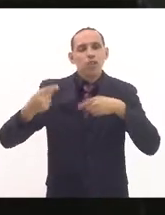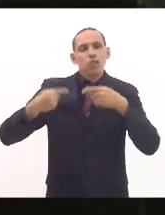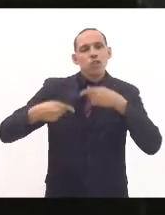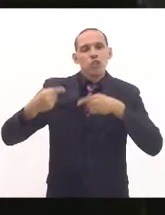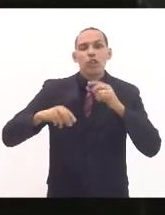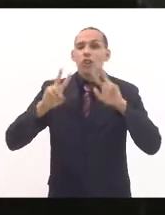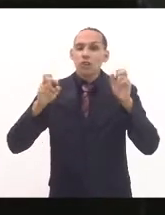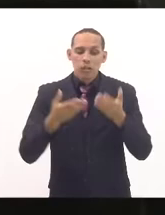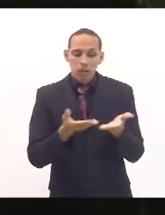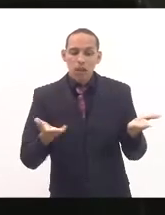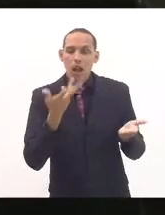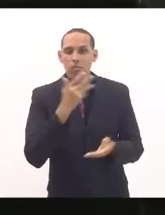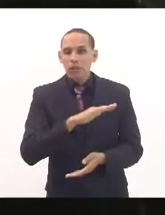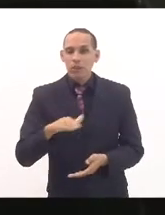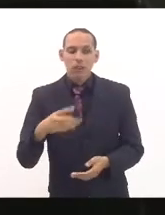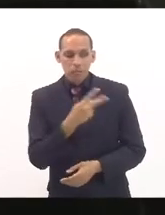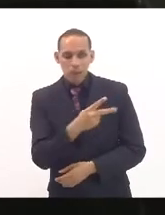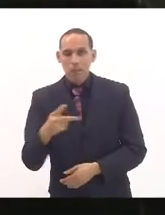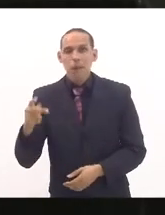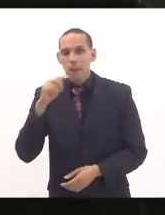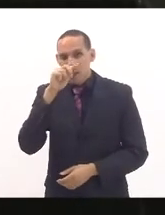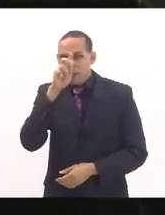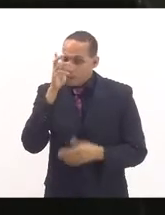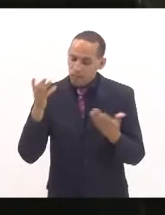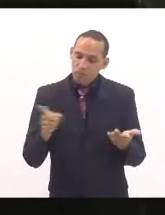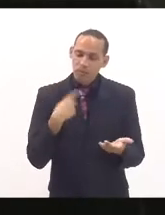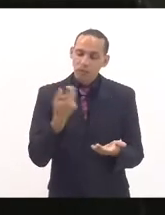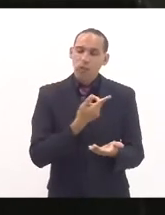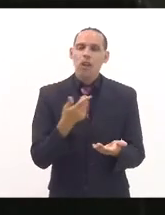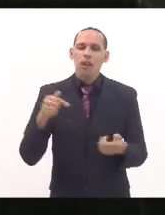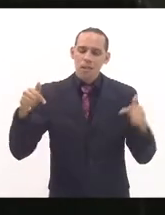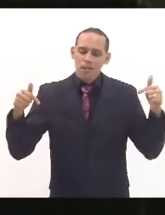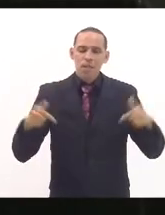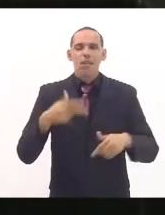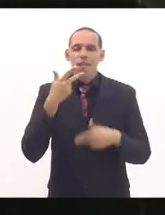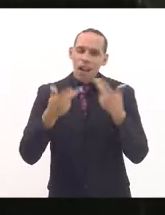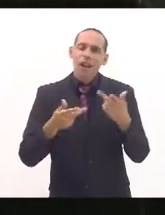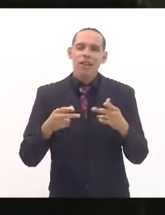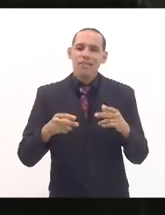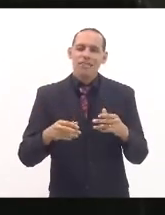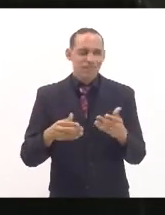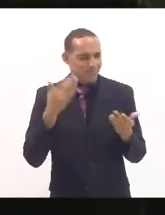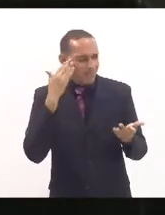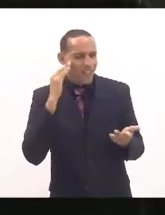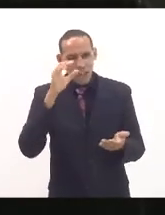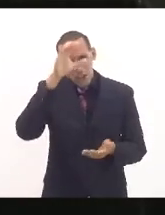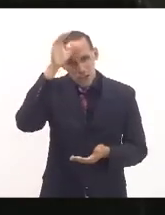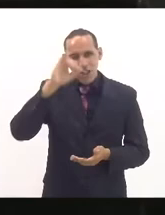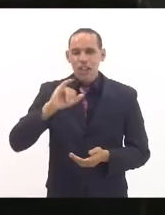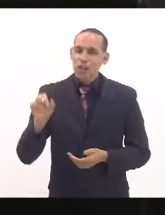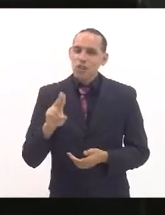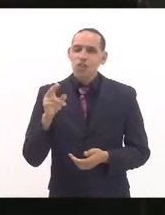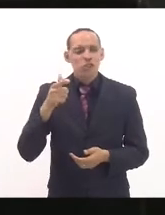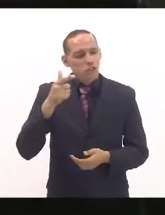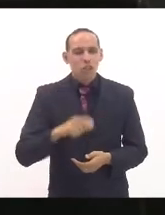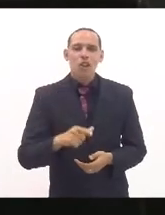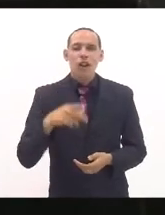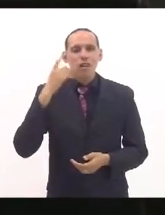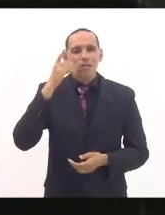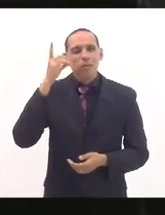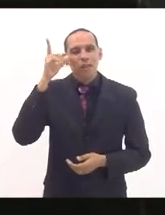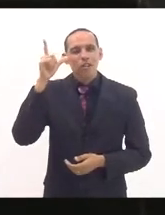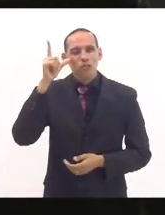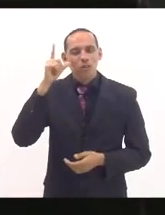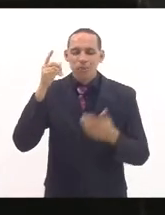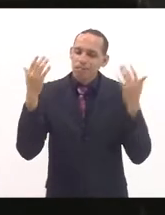das nossas crianças. Então, é disso que a gente está falando aqui, viu, tia Ju? Parabenizar novamente a deputada